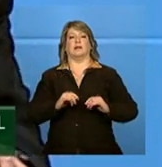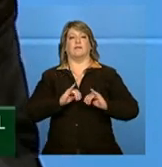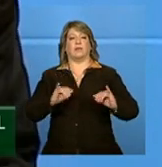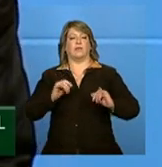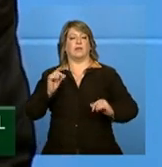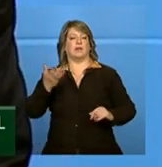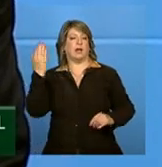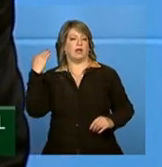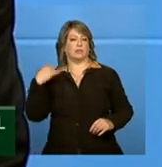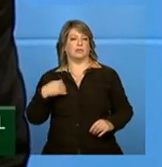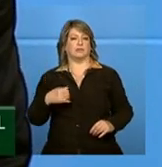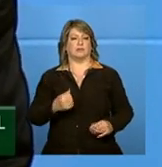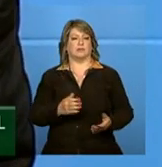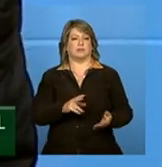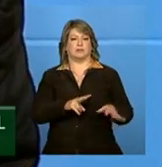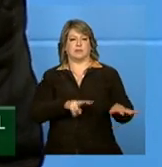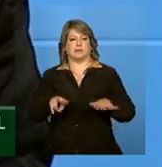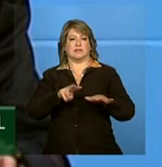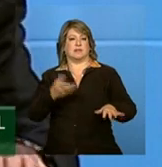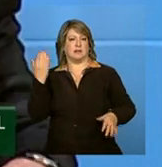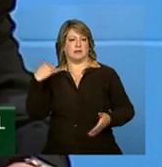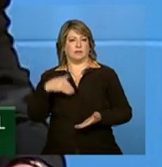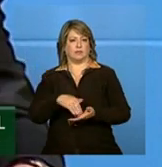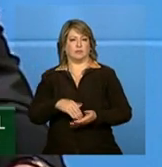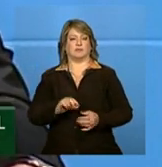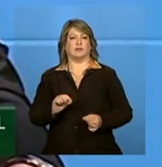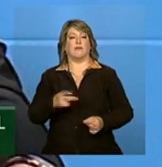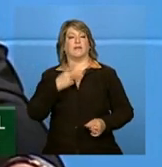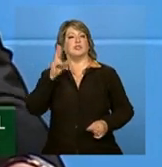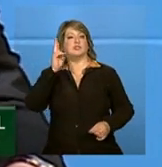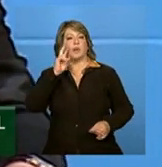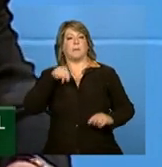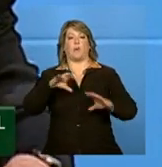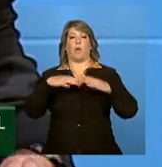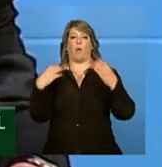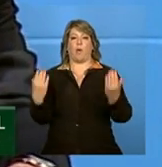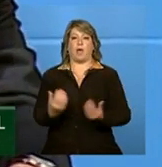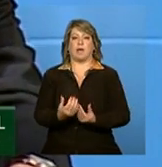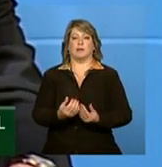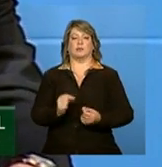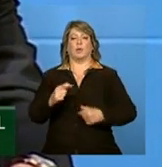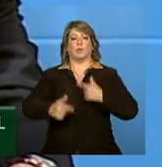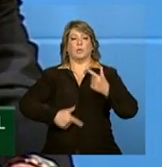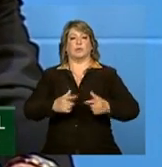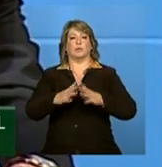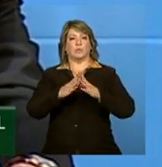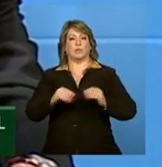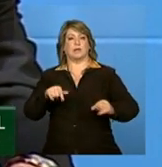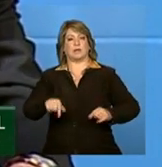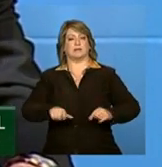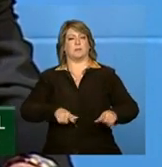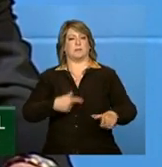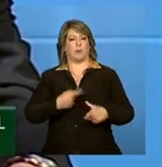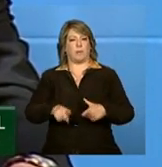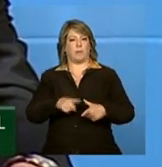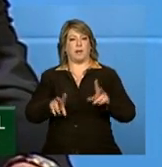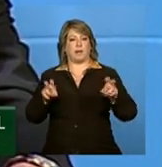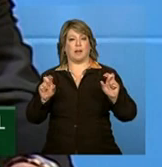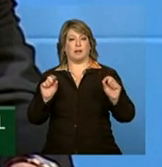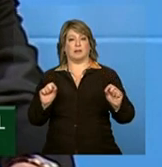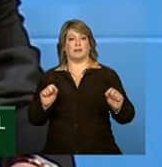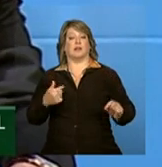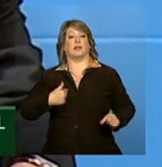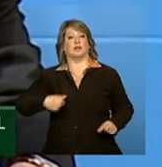para medir os progressos na luta contra o trabalho infantil, estimamos que o número atual de vítimas das piores formas de